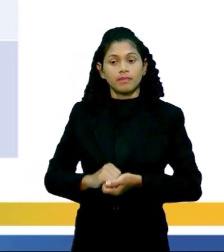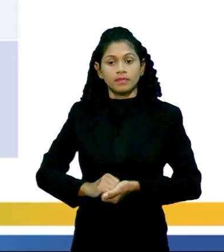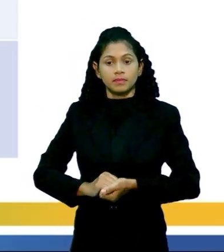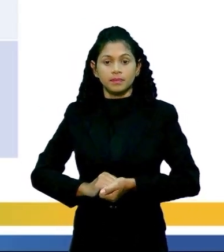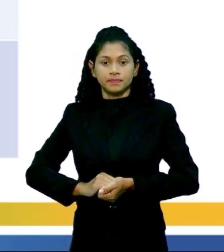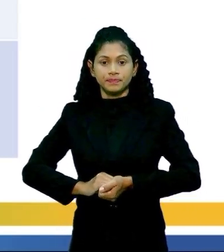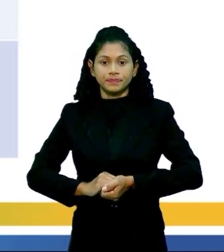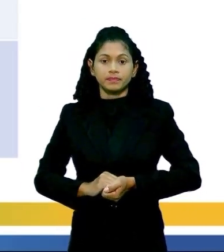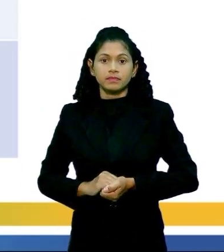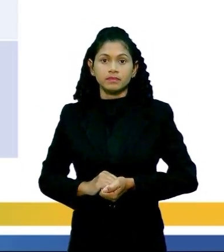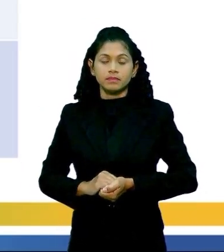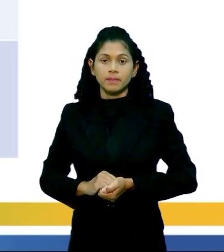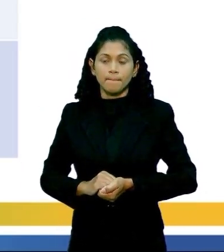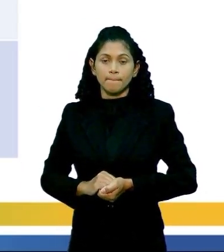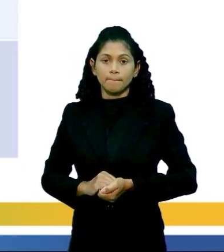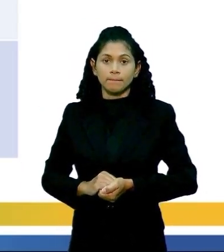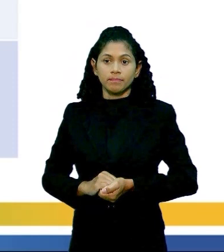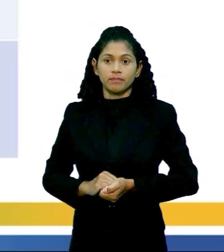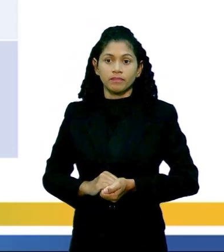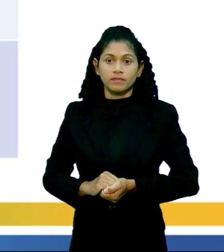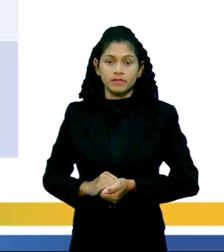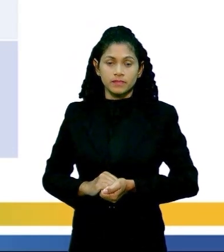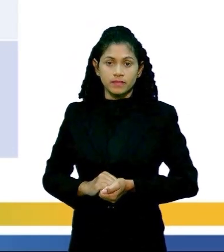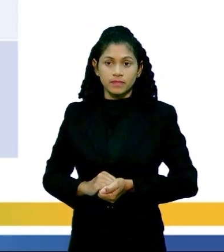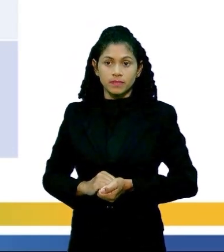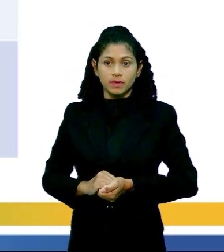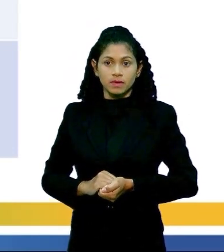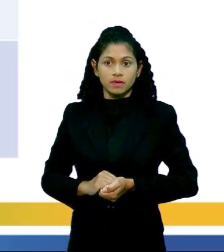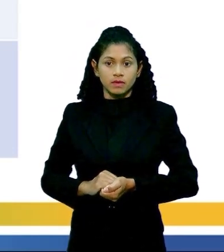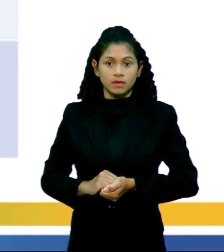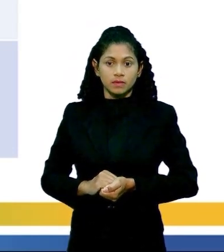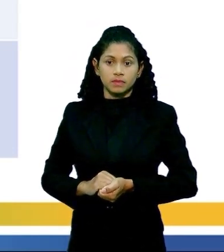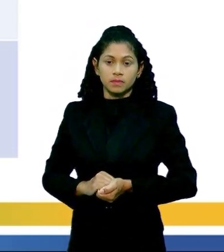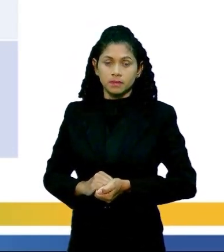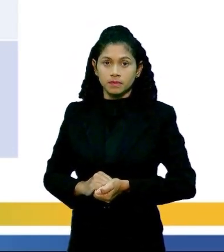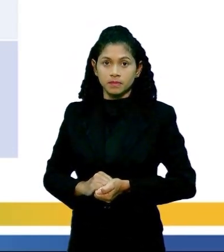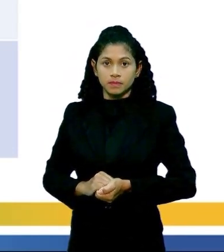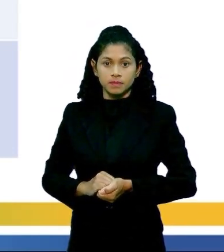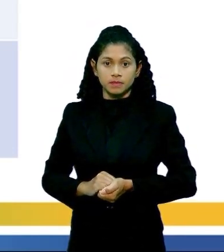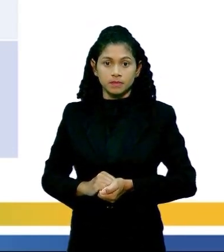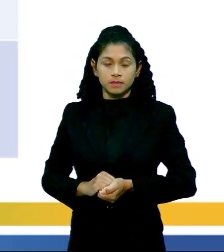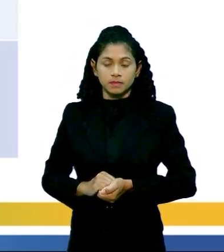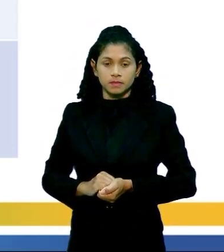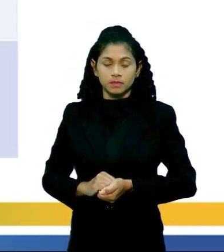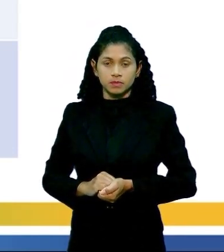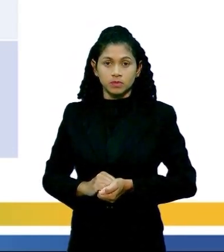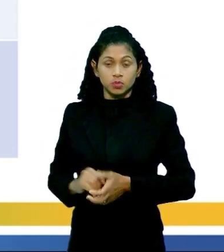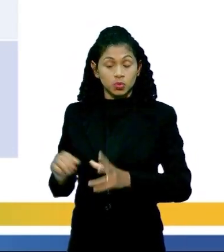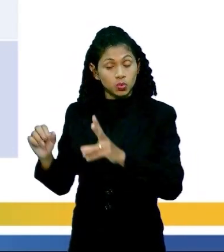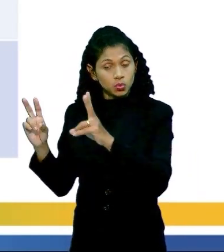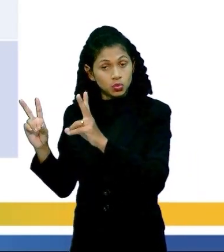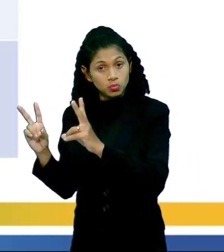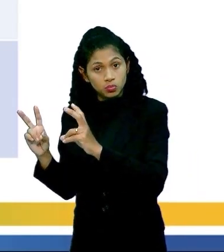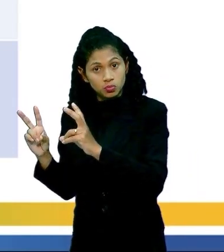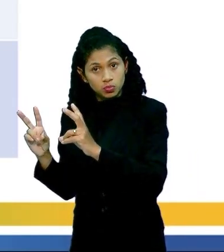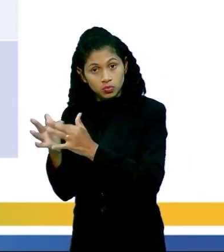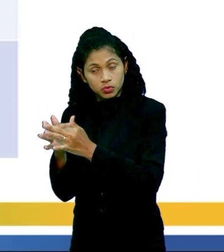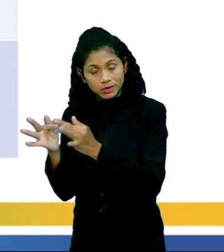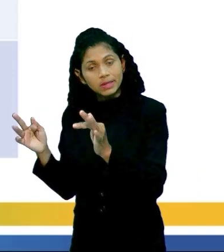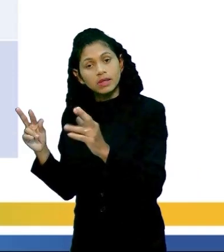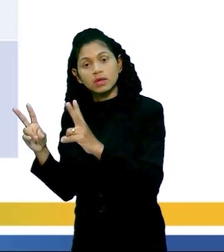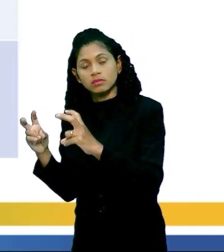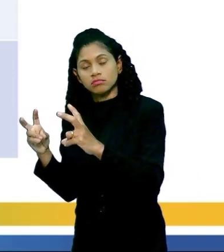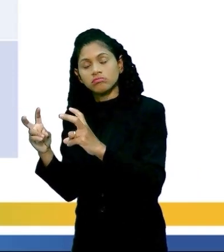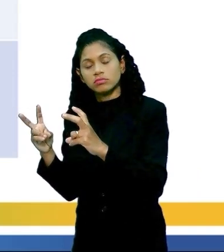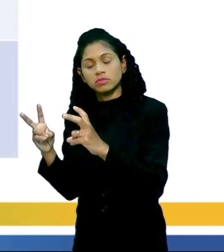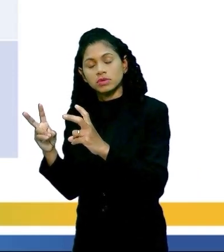correção da redação de vocês de estabelecer relação entre as partes do texto. No título, ajuda a despertar